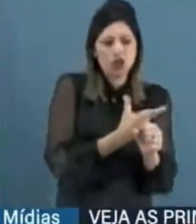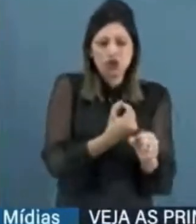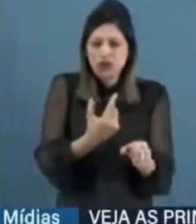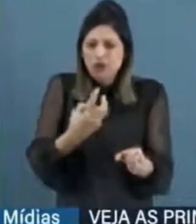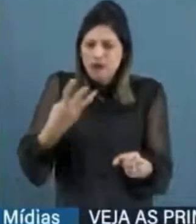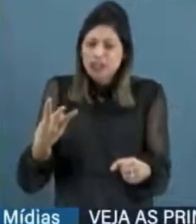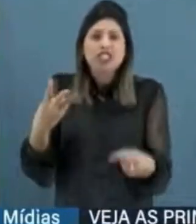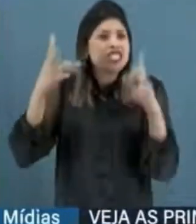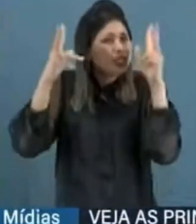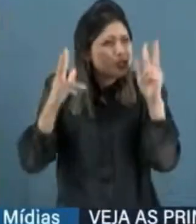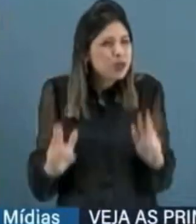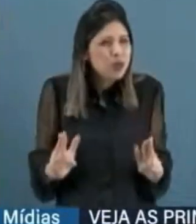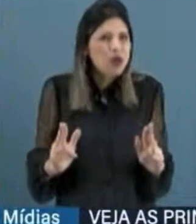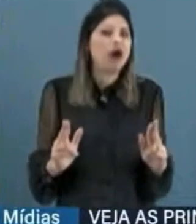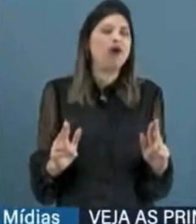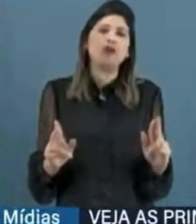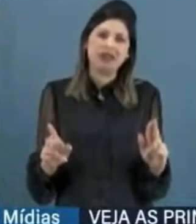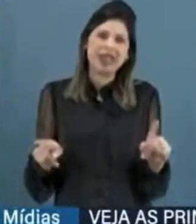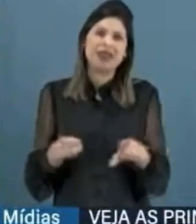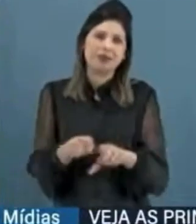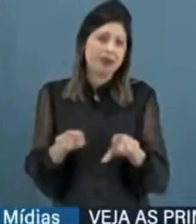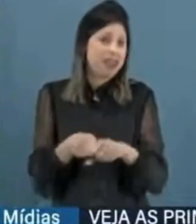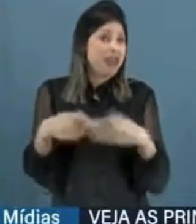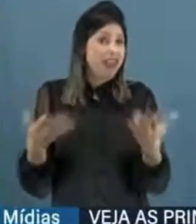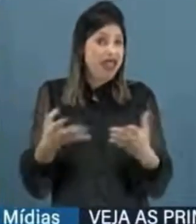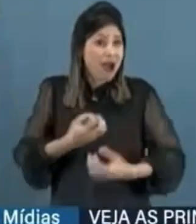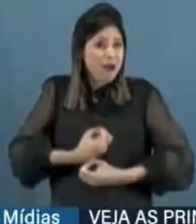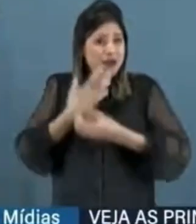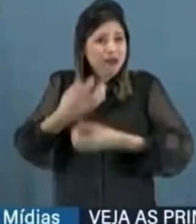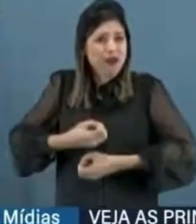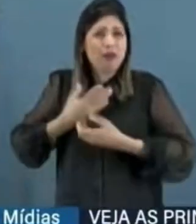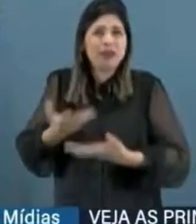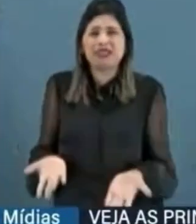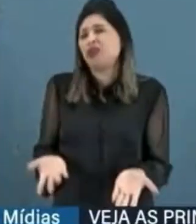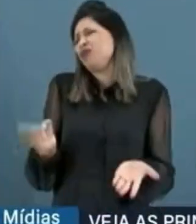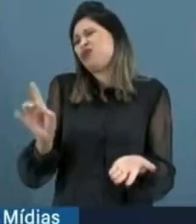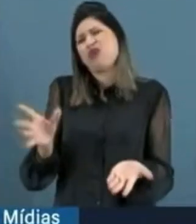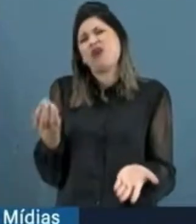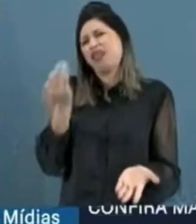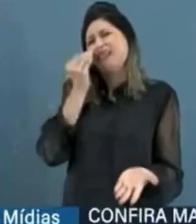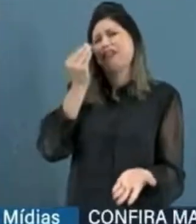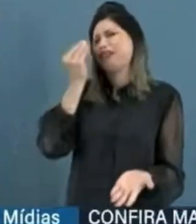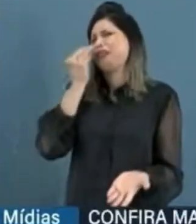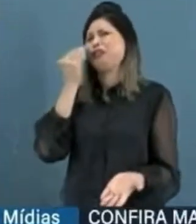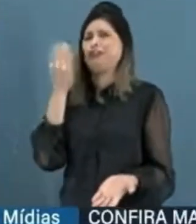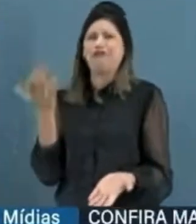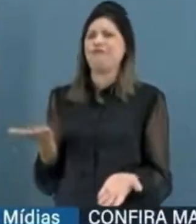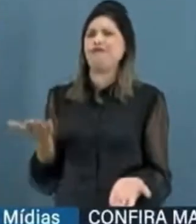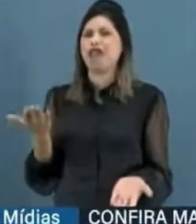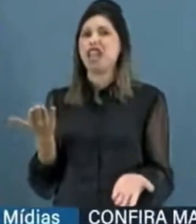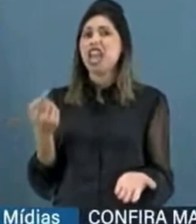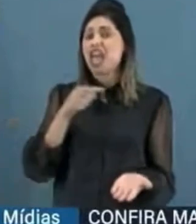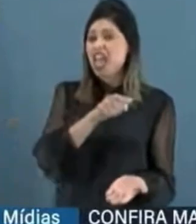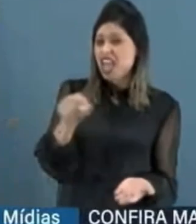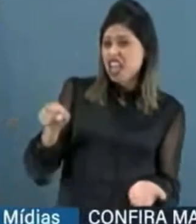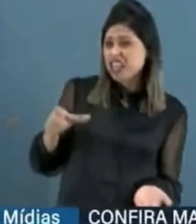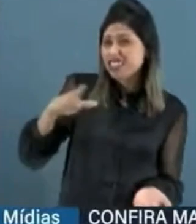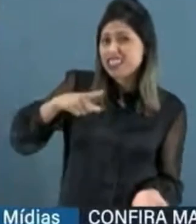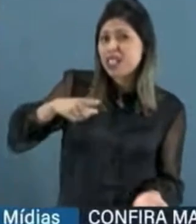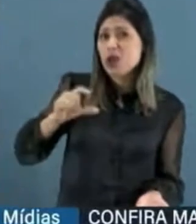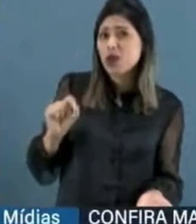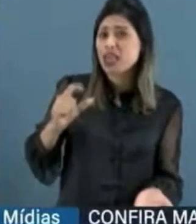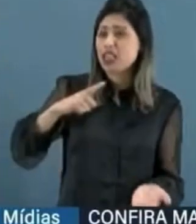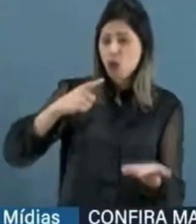a mesma construção. E é um discurso que atravessa classes sociais, porque ele se baseia, e aqui tem um livro do